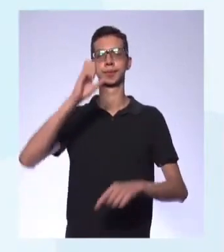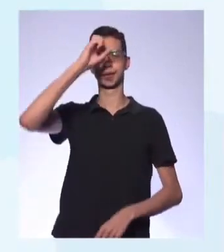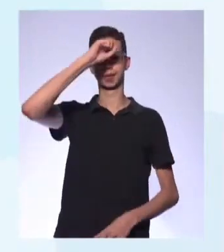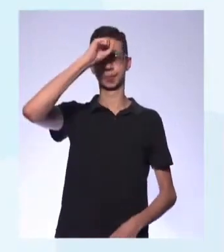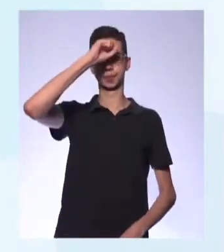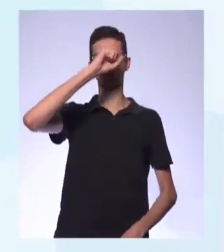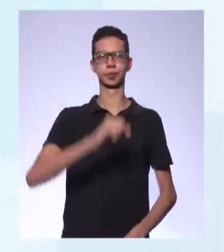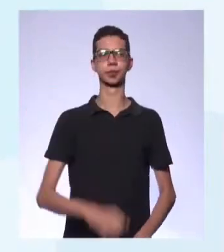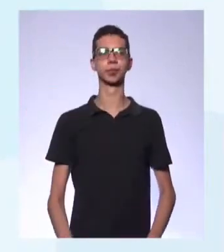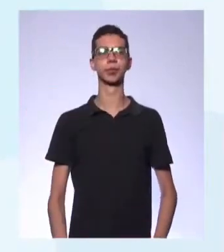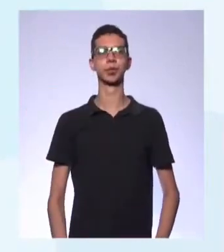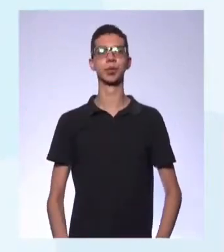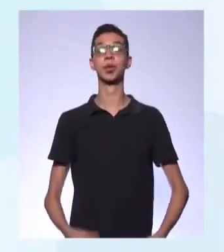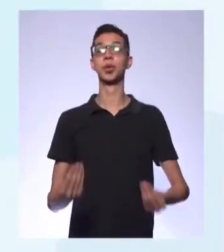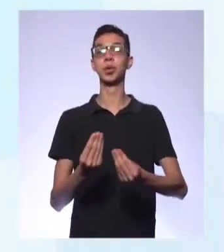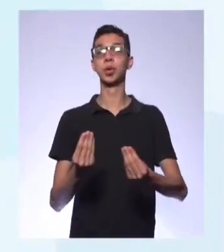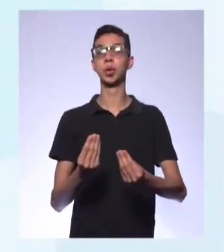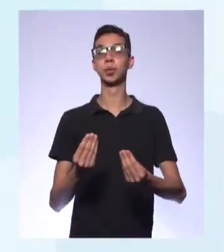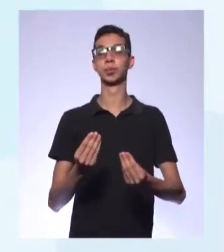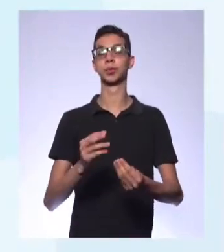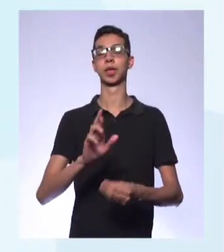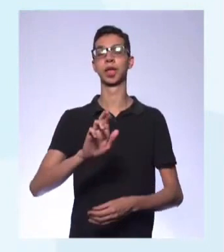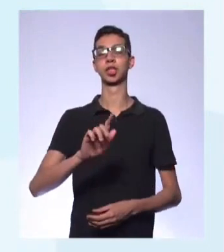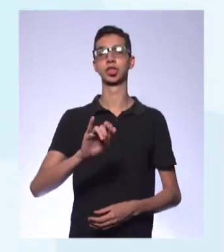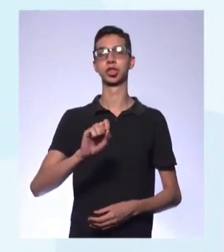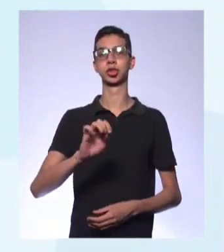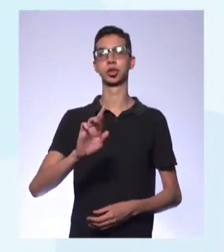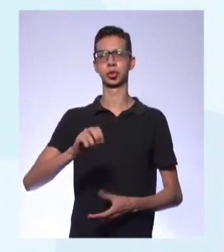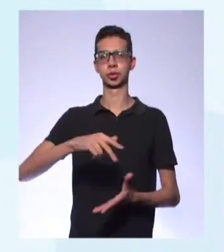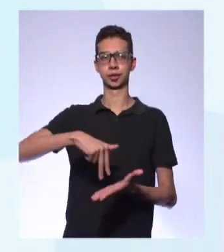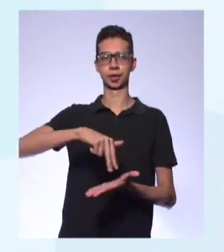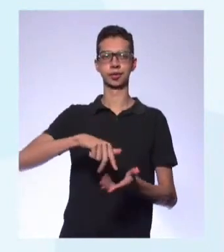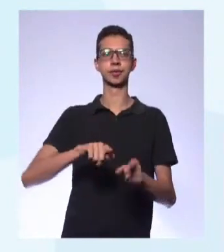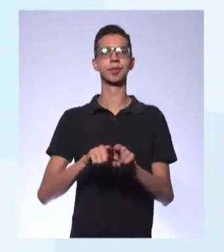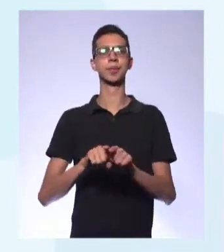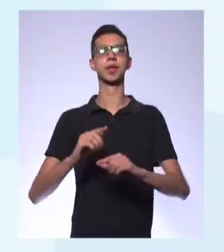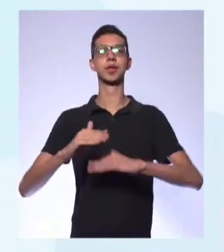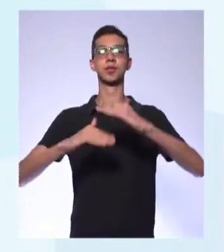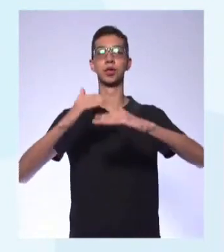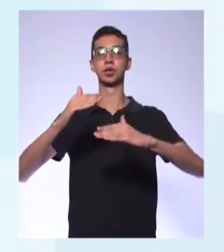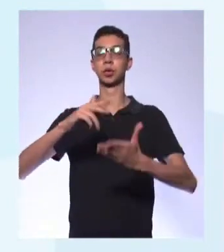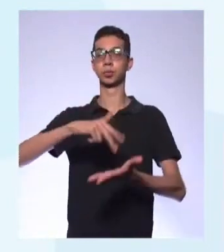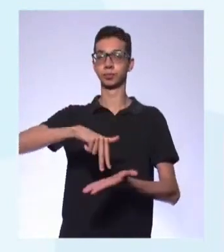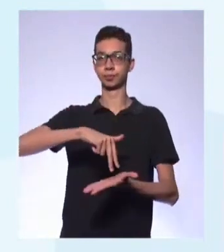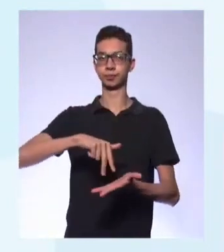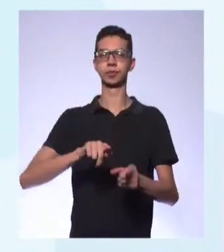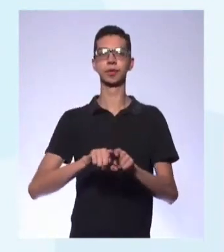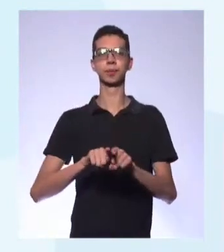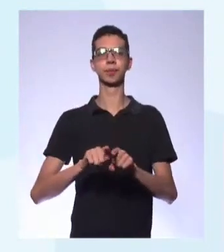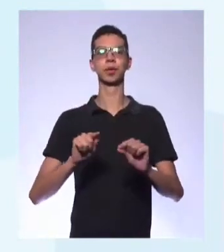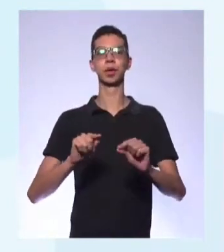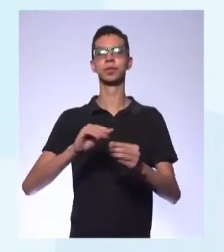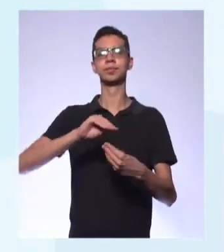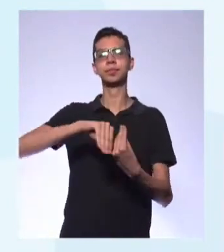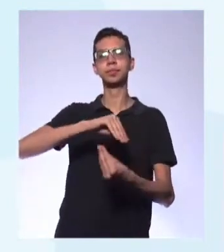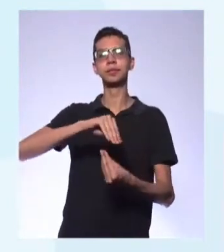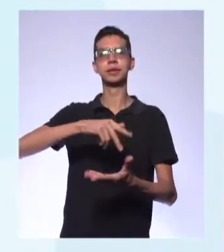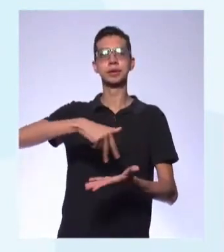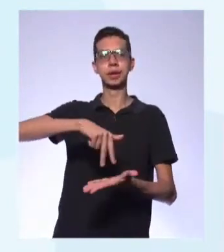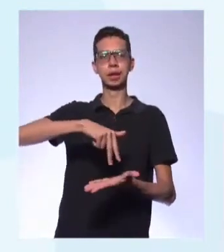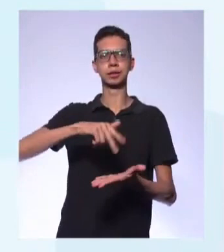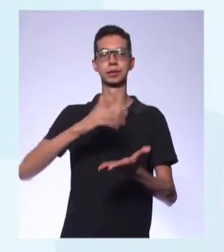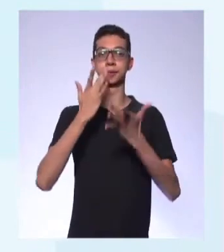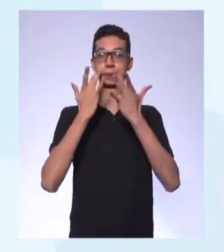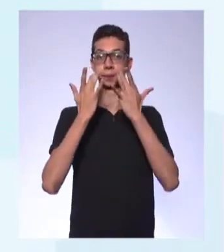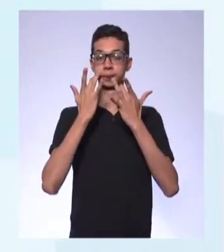sobre formas de registro em dança, evolução dos pressupostos da dança, o hibridismo da dança, a dança-teatro, e projeto